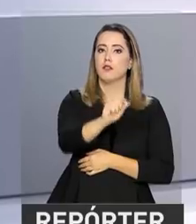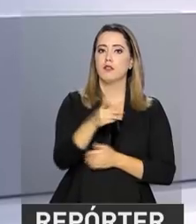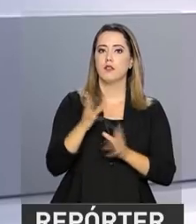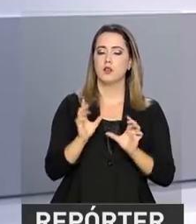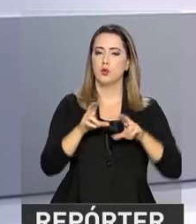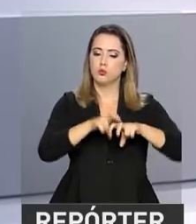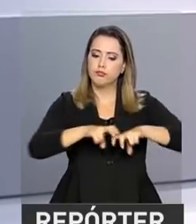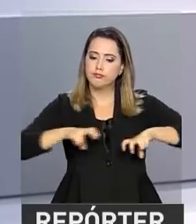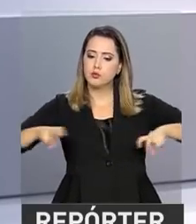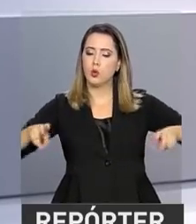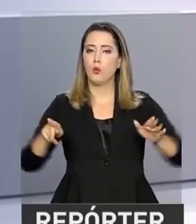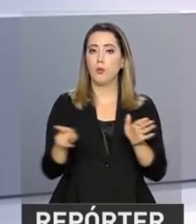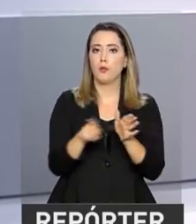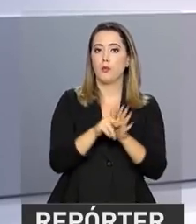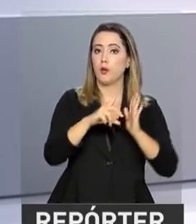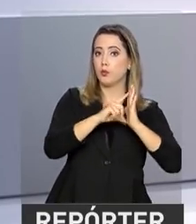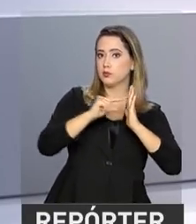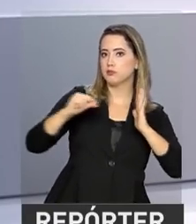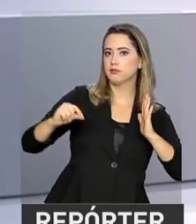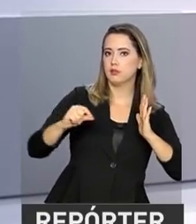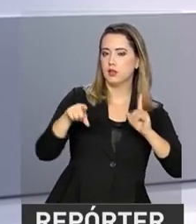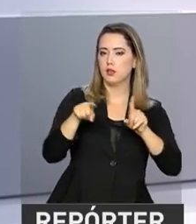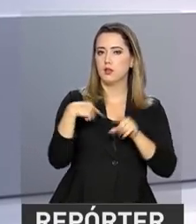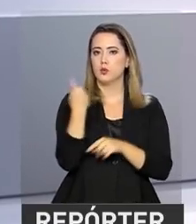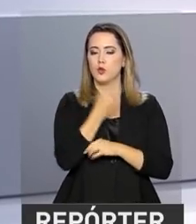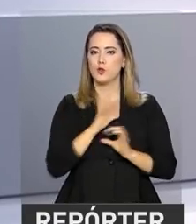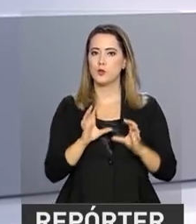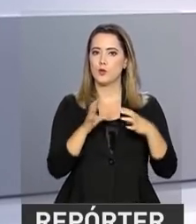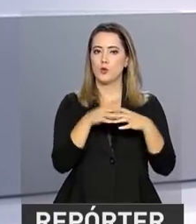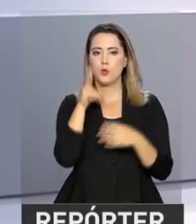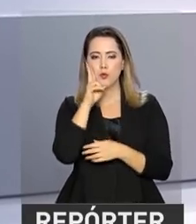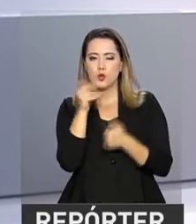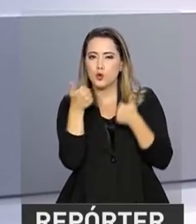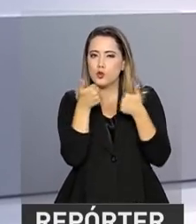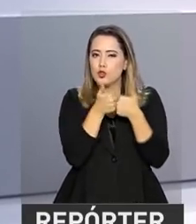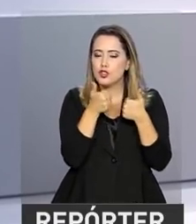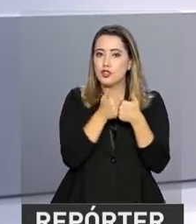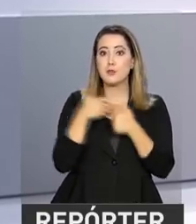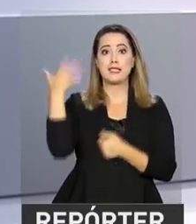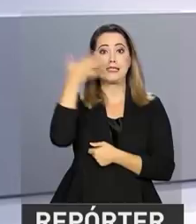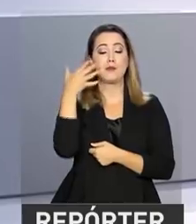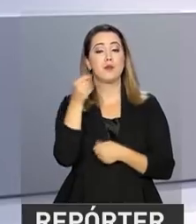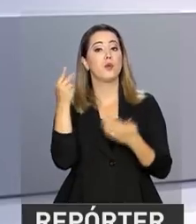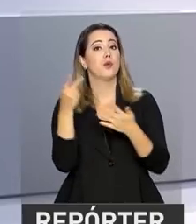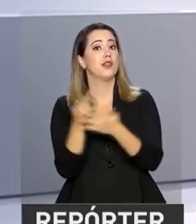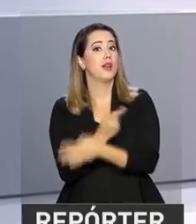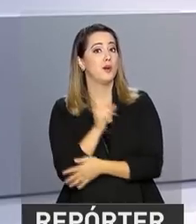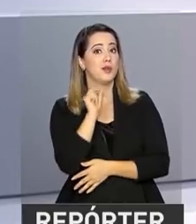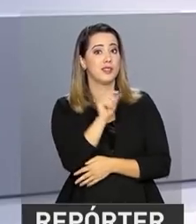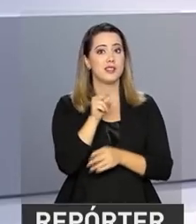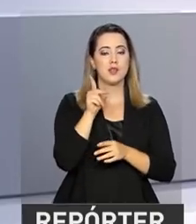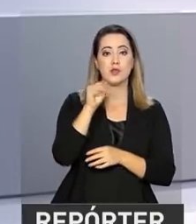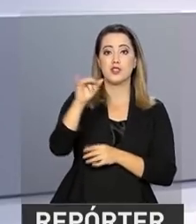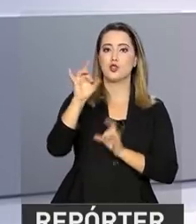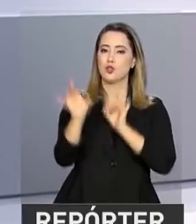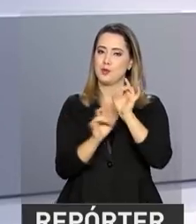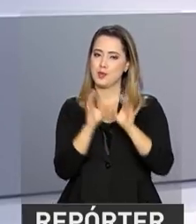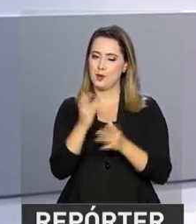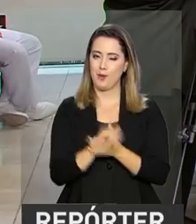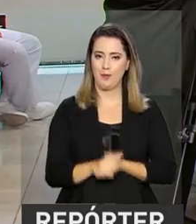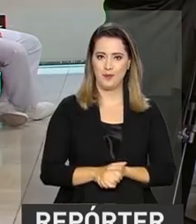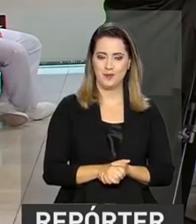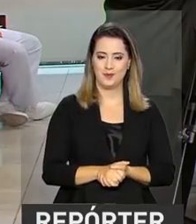um estúdio montado no palácio do planalto nossa equipe acompanhou tudo de perto e nos conta agora como foi esse dia especial